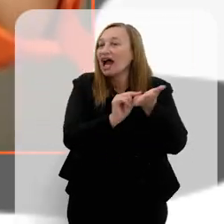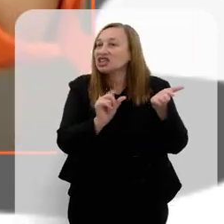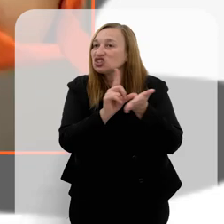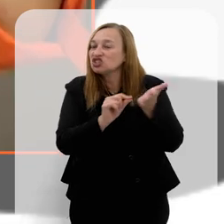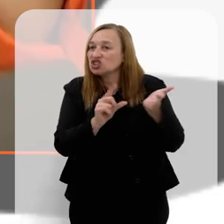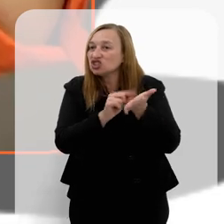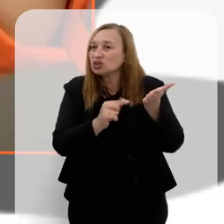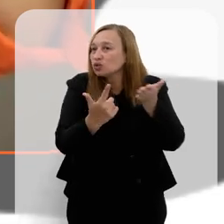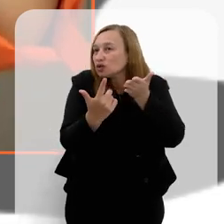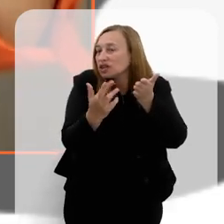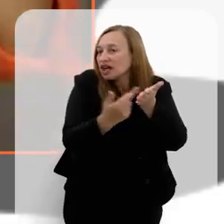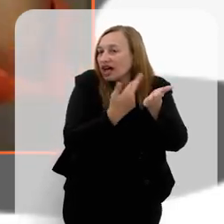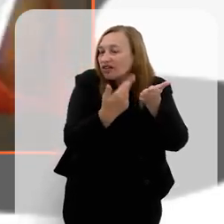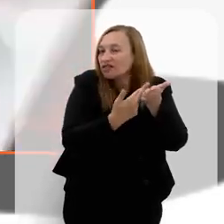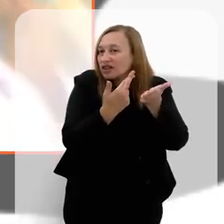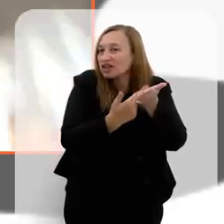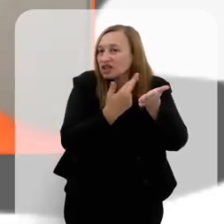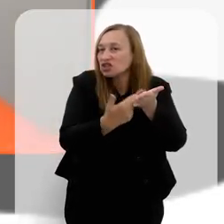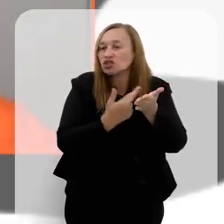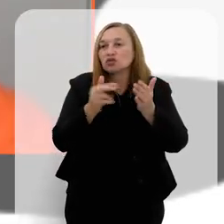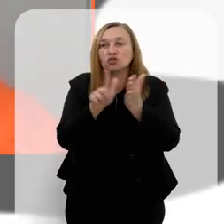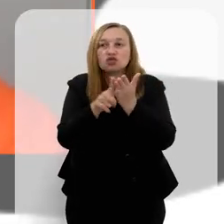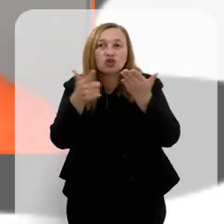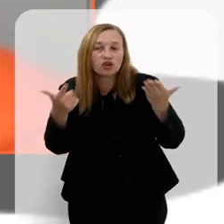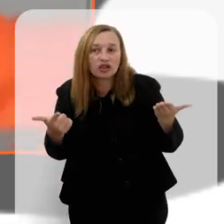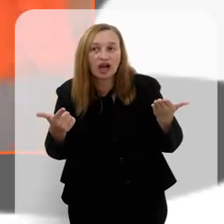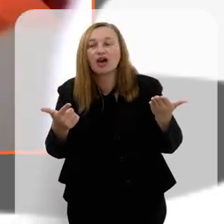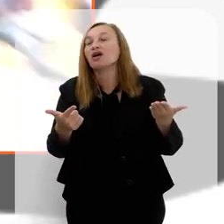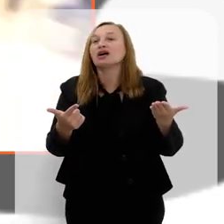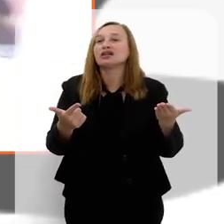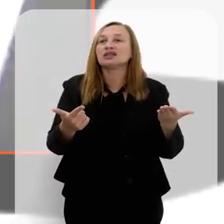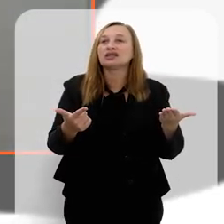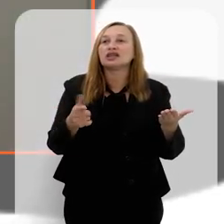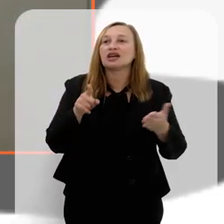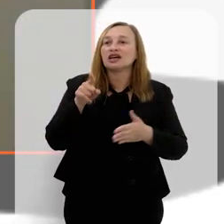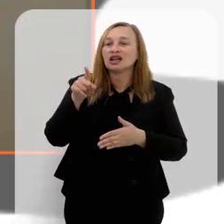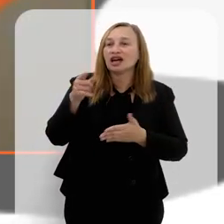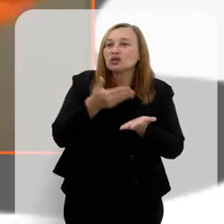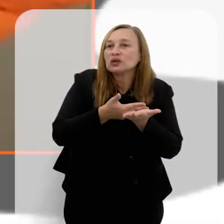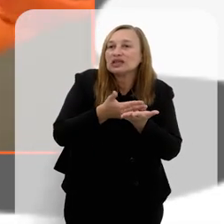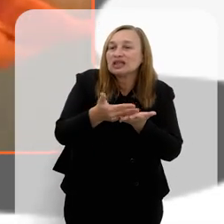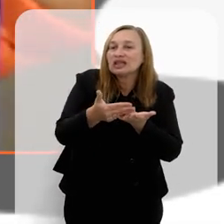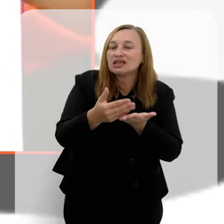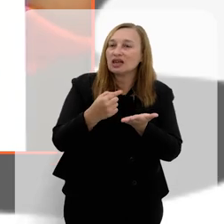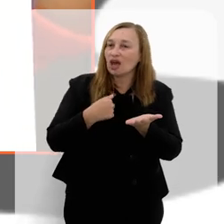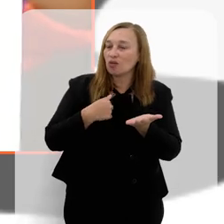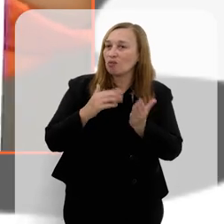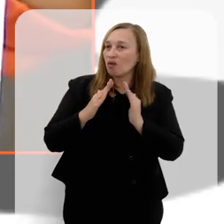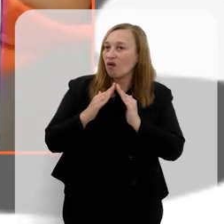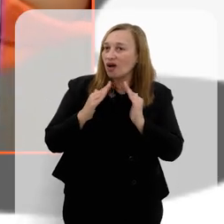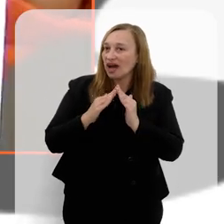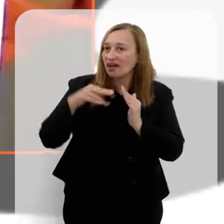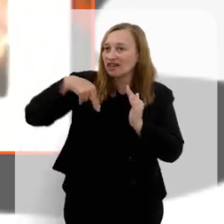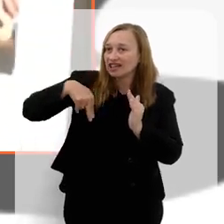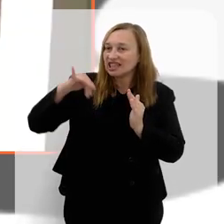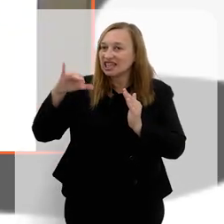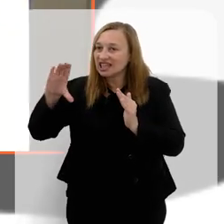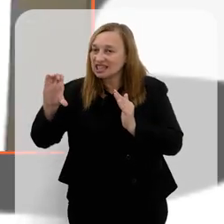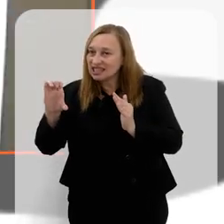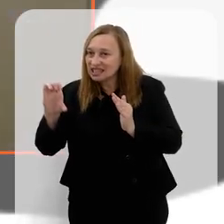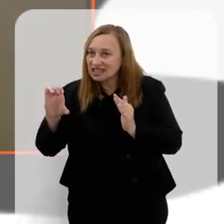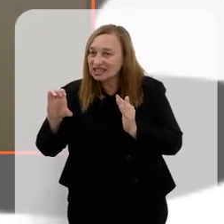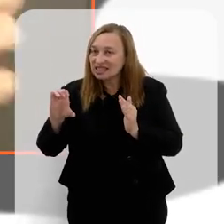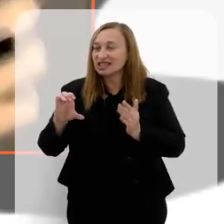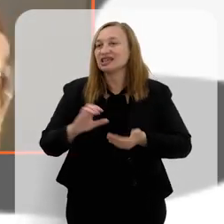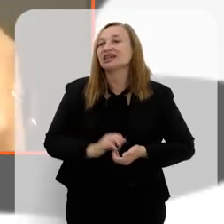artigos que Sim. saíram nas revistas, nos jornais. Olha, lá de Nice, onde eu morava, a